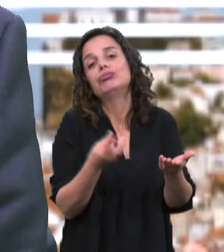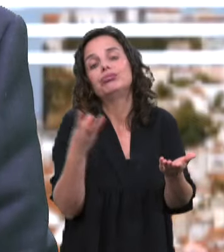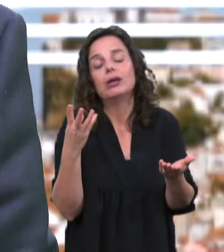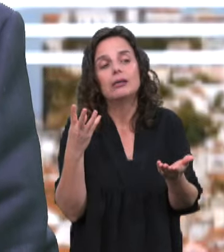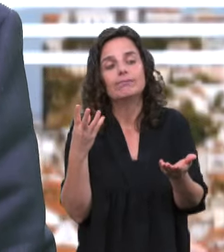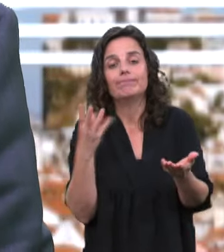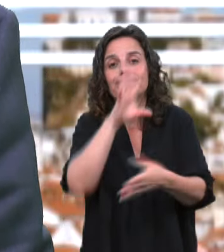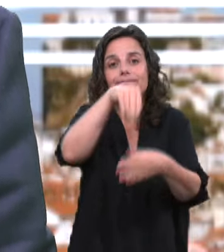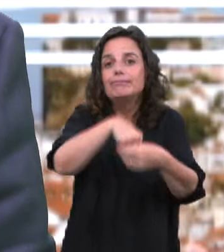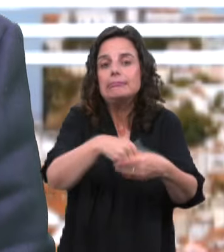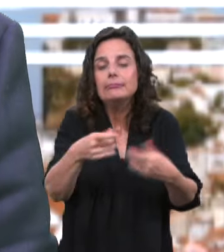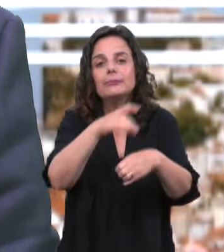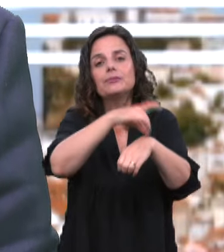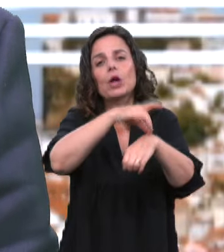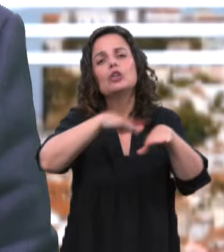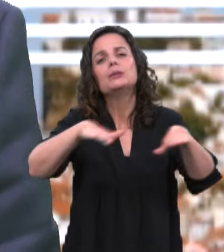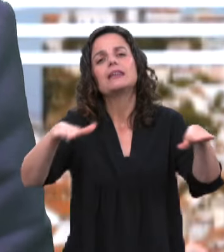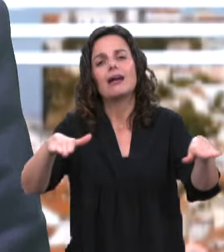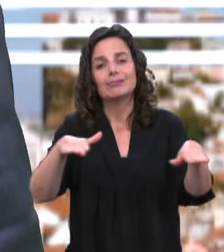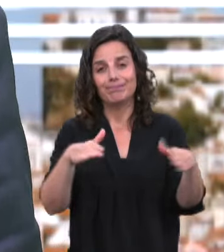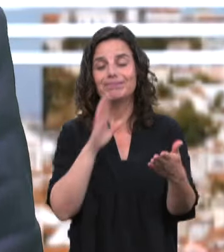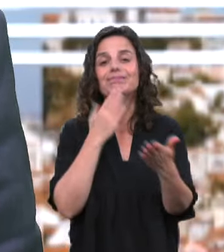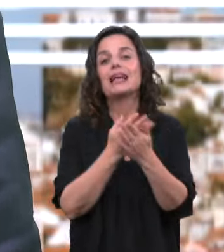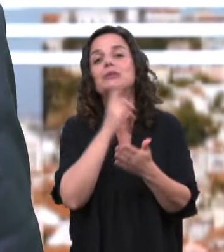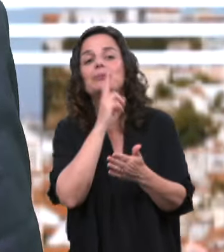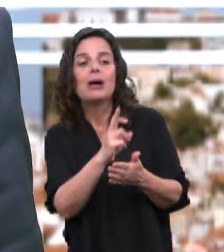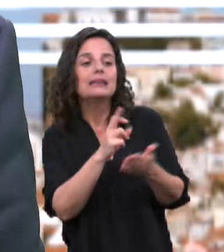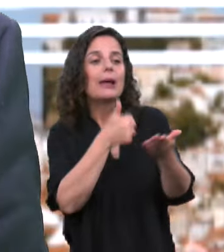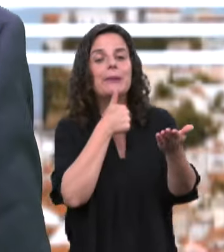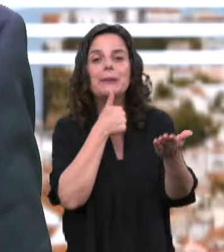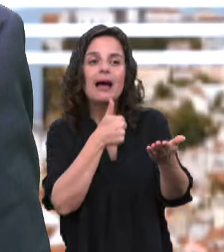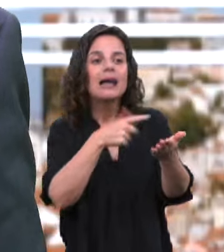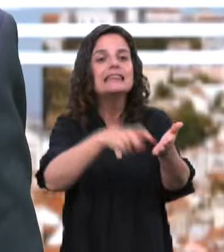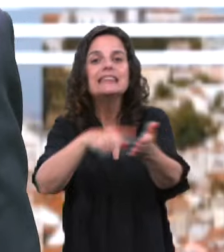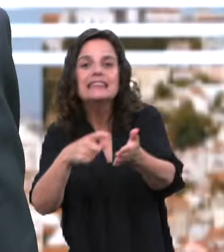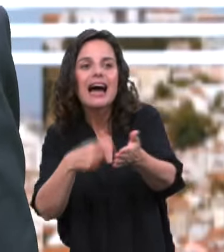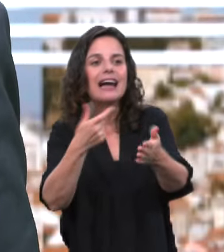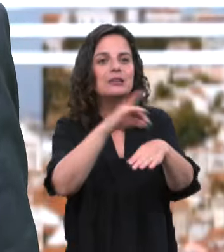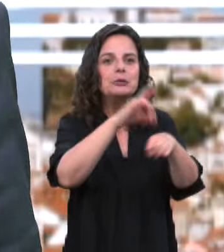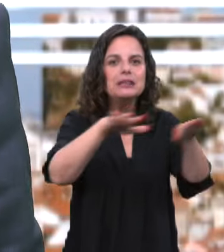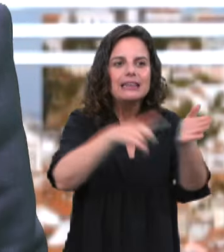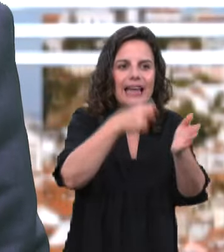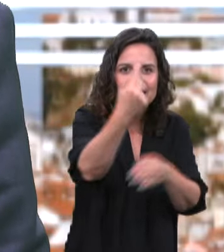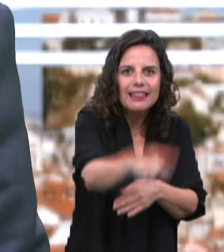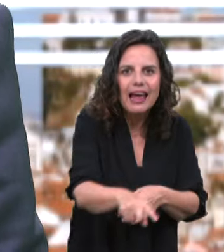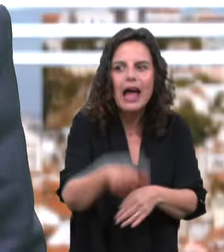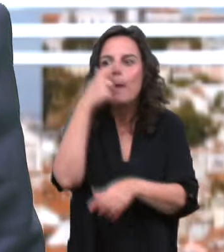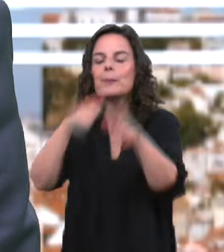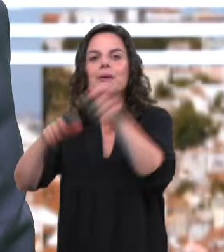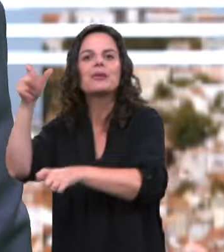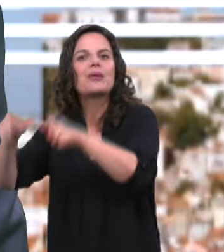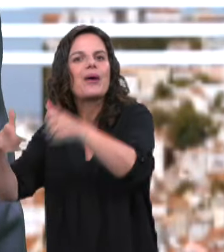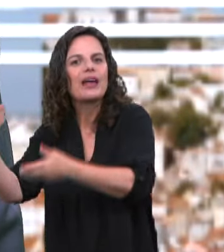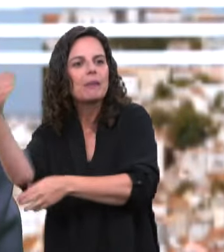dos próprios hospitais, para responder às necessidades dos hospitais e às necessidades da população que esses hospitais